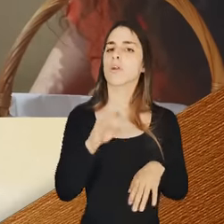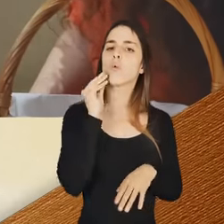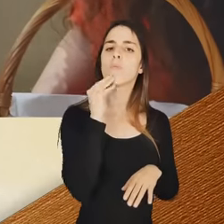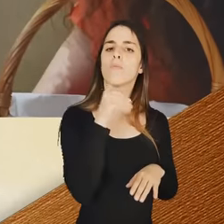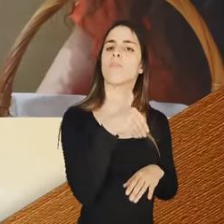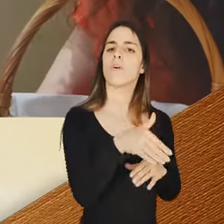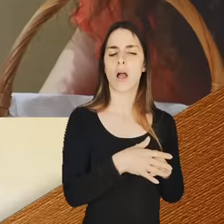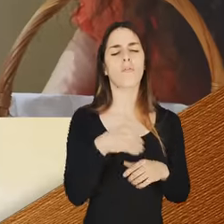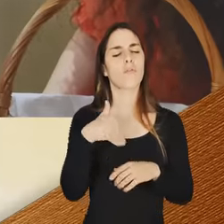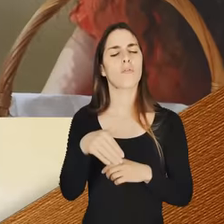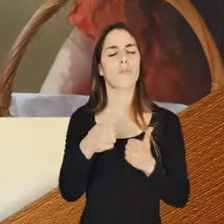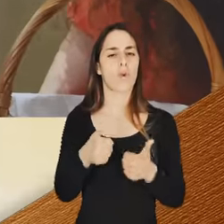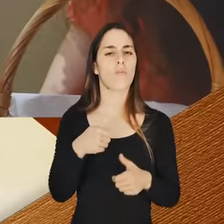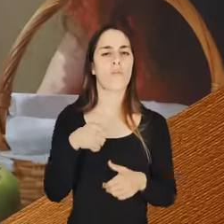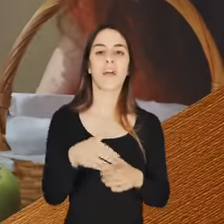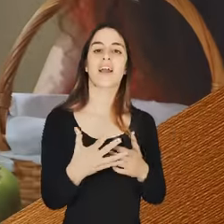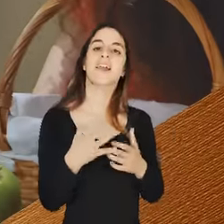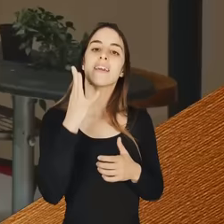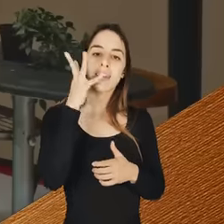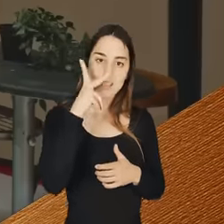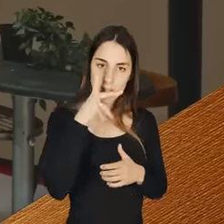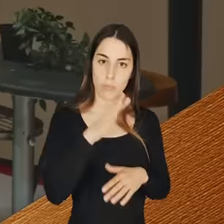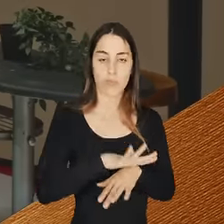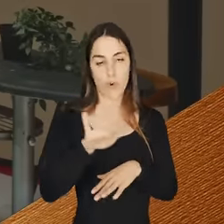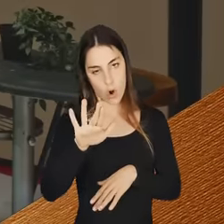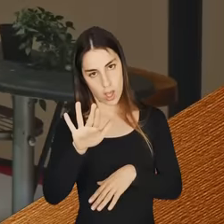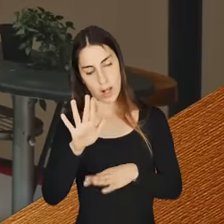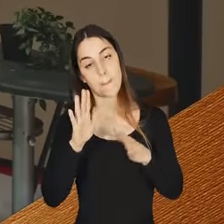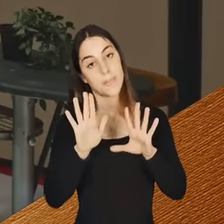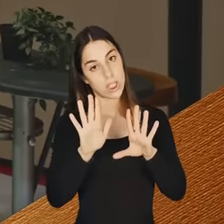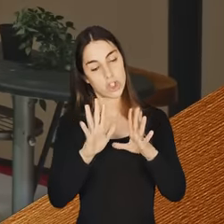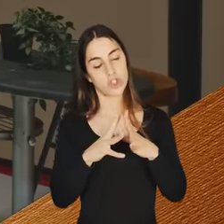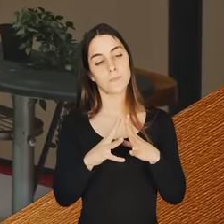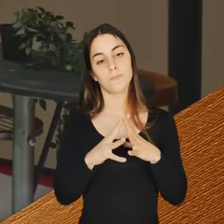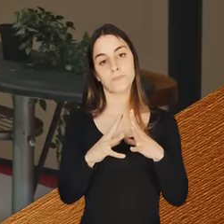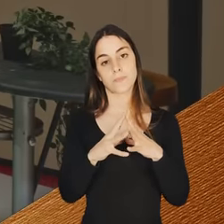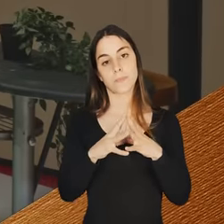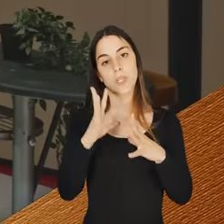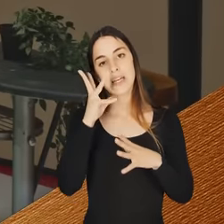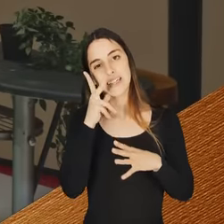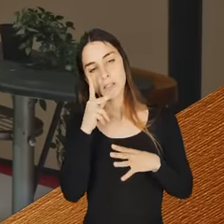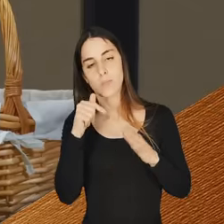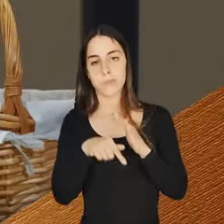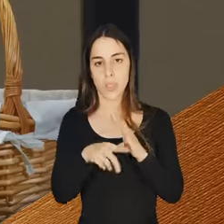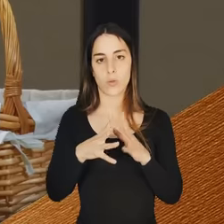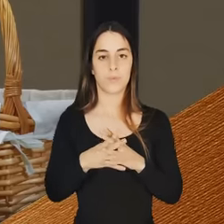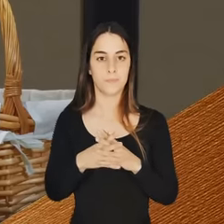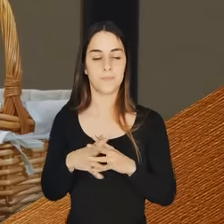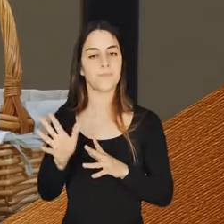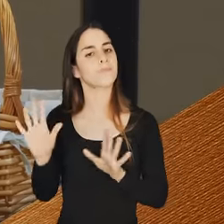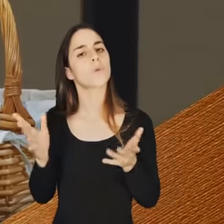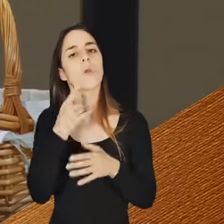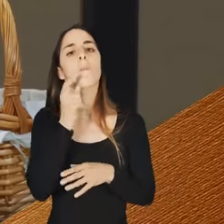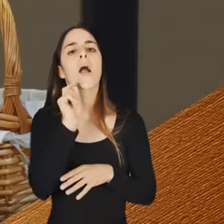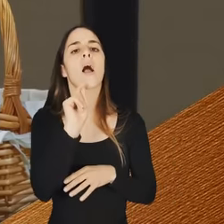Vai ficar muito bom. Vai ficar quente por fora. Ok. Mas quente por dentro. E qual é o nome do prato?